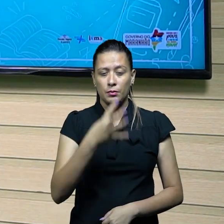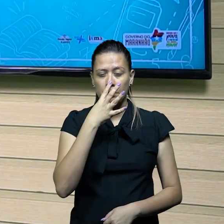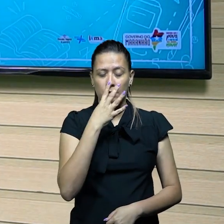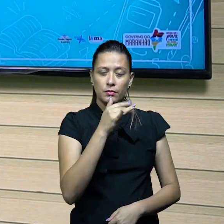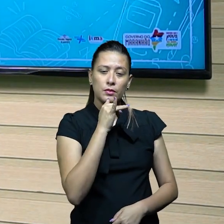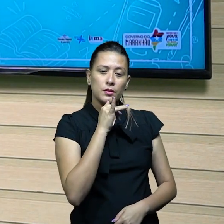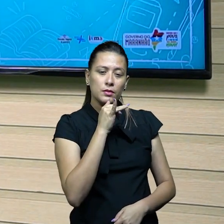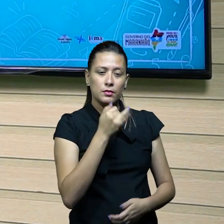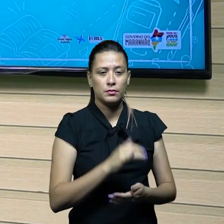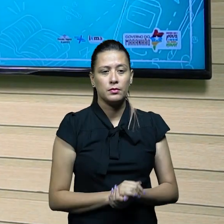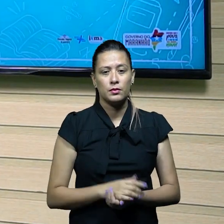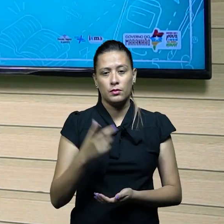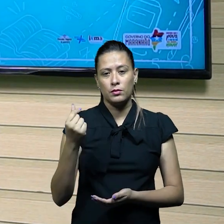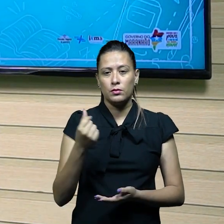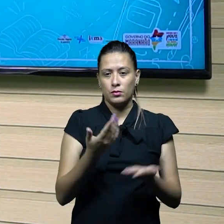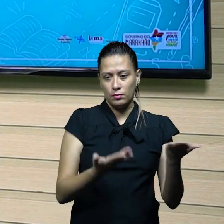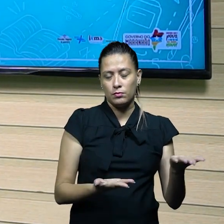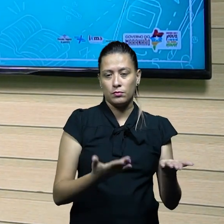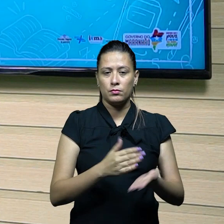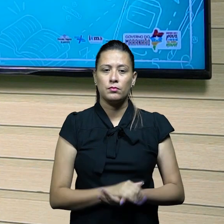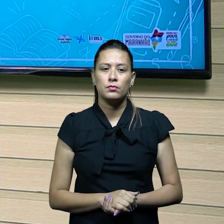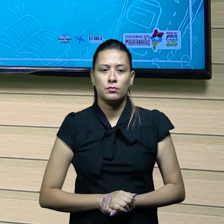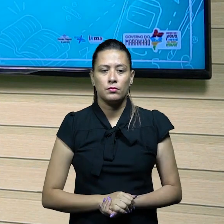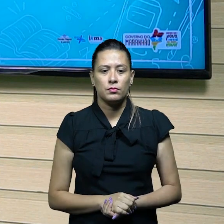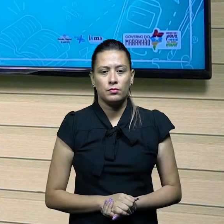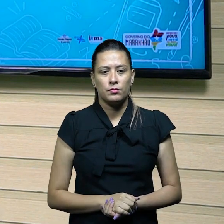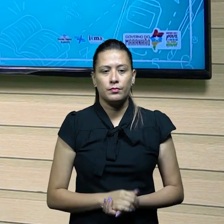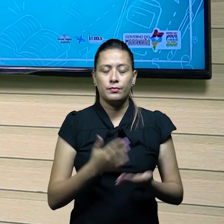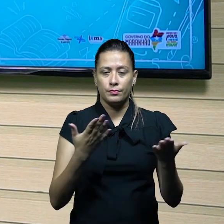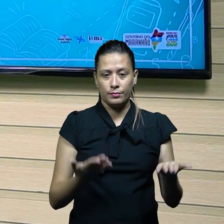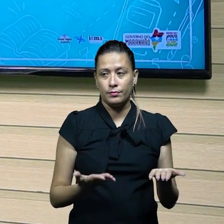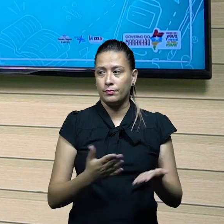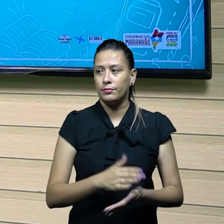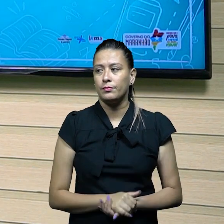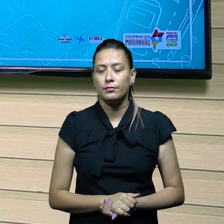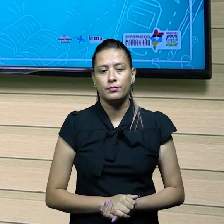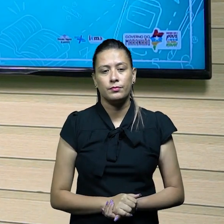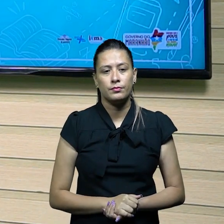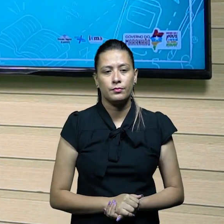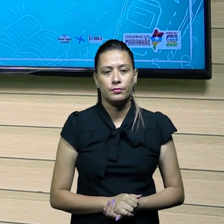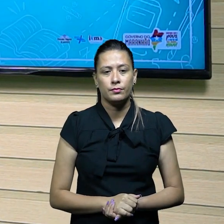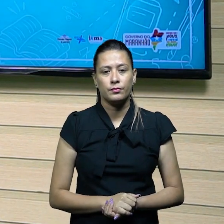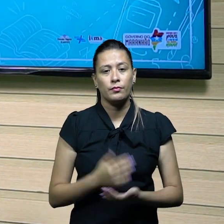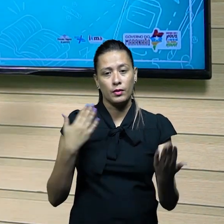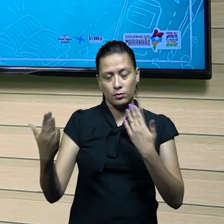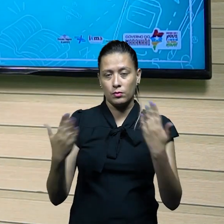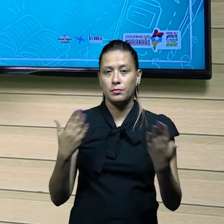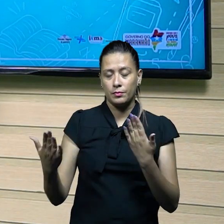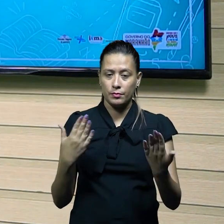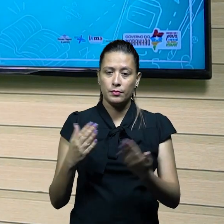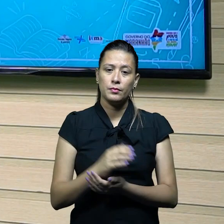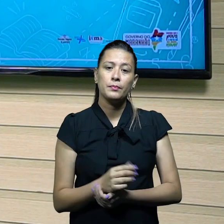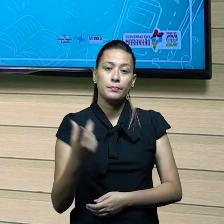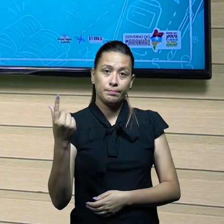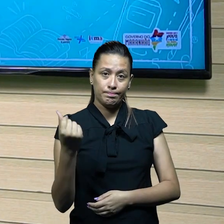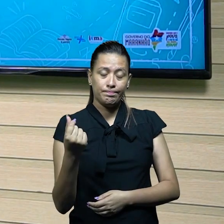ele é atrativo. Por que ele é atrativo? Porque ele vai me dar um retorno maior. Ele vai me dar um retorno maior até mesmo que o mercado financeiro. Então é isso sim que eu vou analisar. Ó.